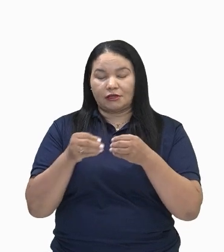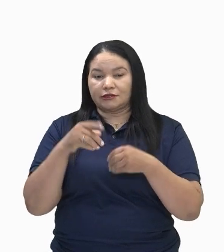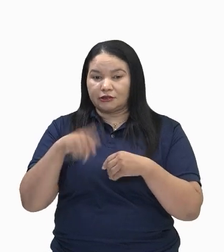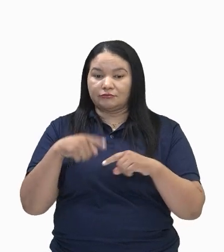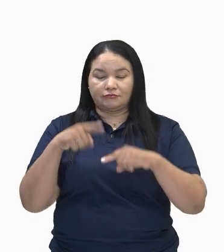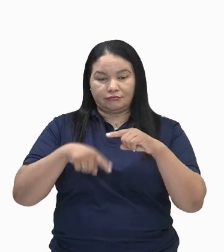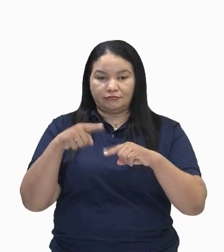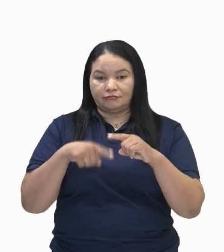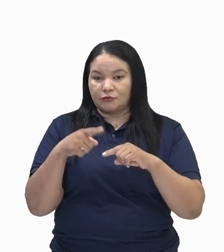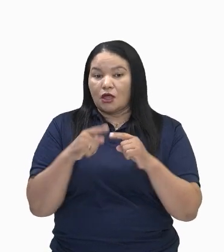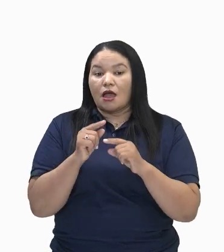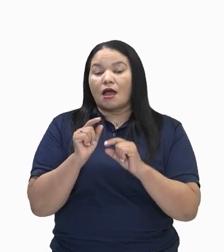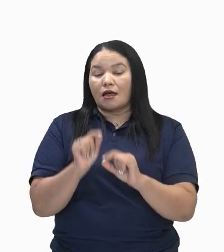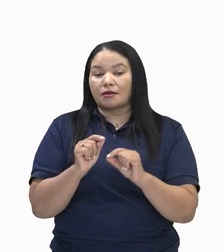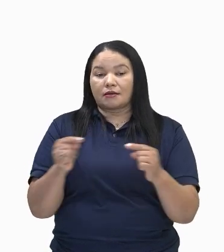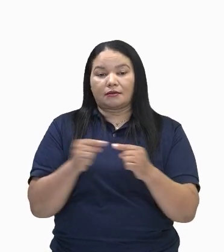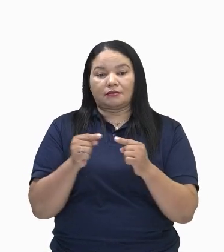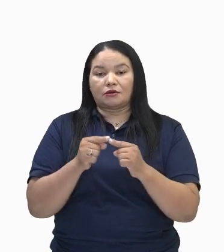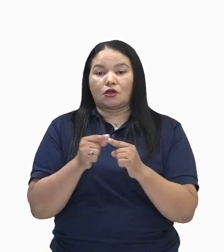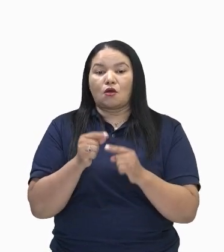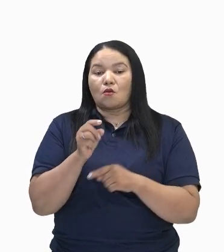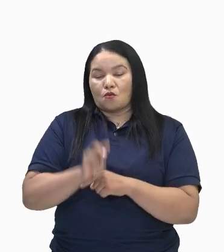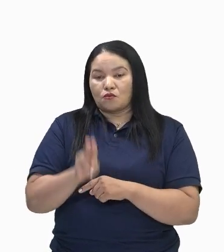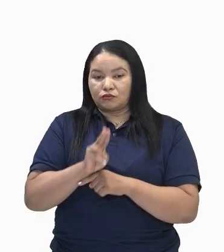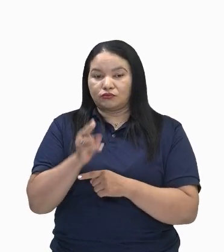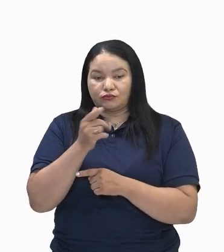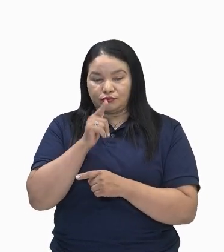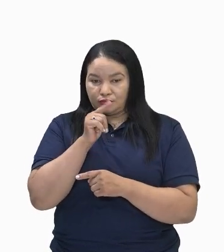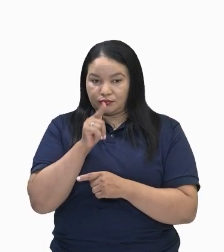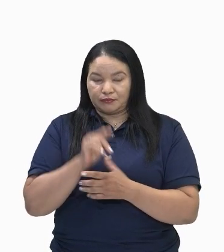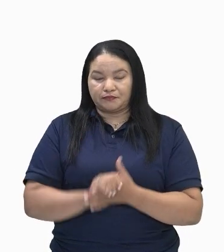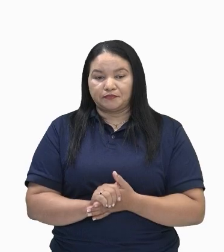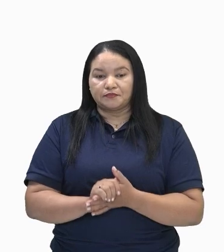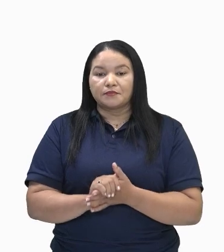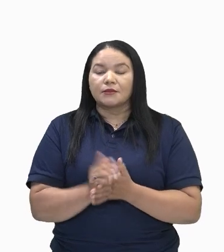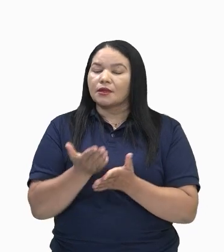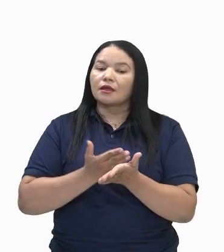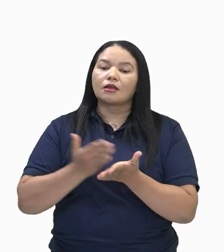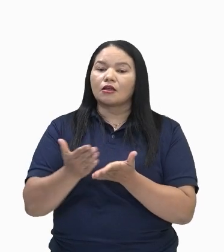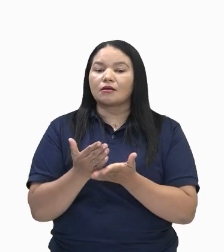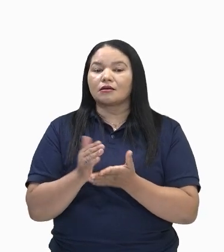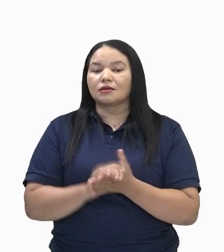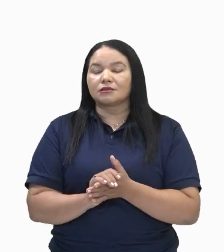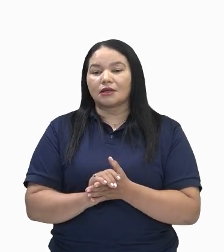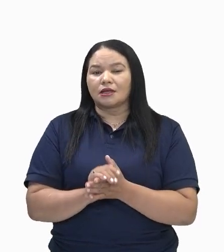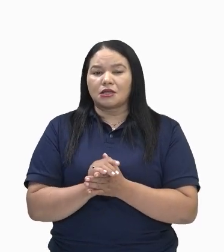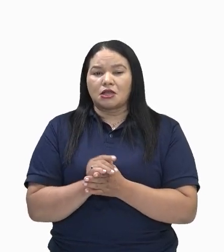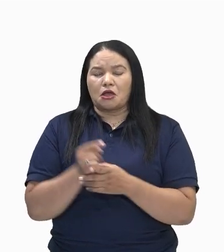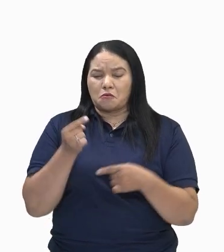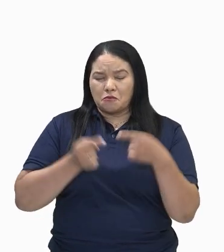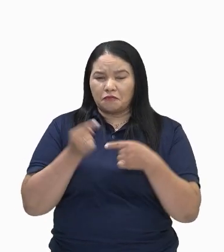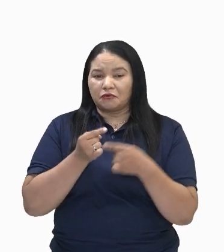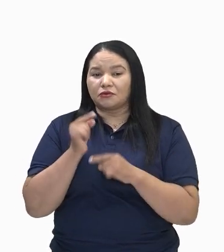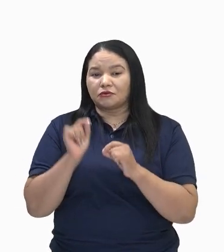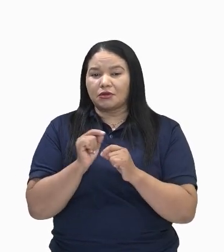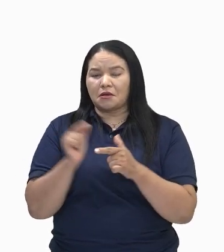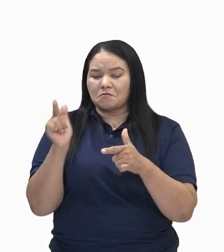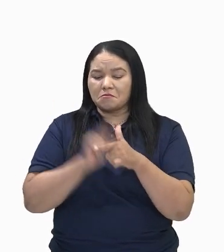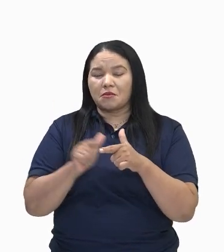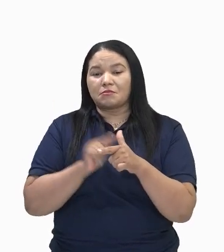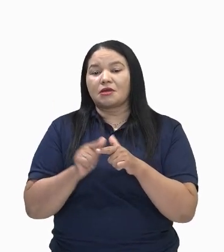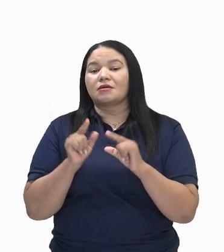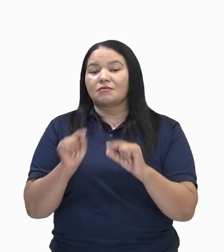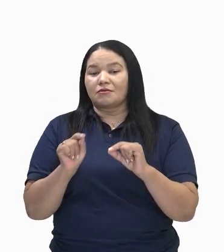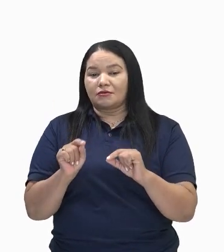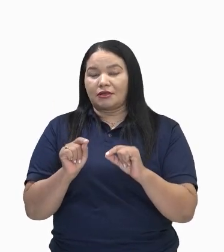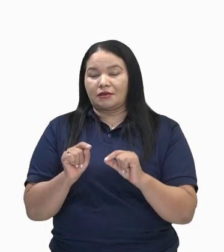a água, correto? E aí, dessa situação inicial, qual que é o conflito? Ou seja, o que é que rompe esta